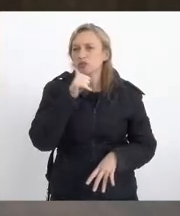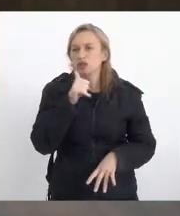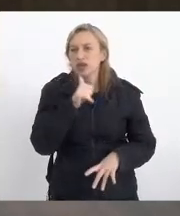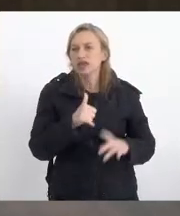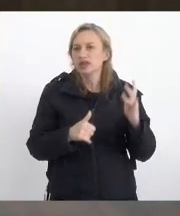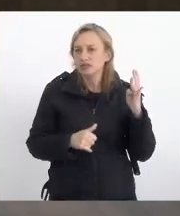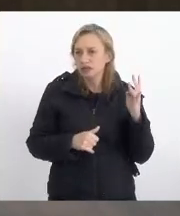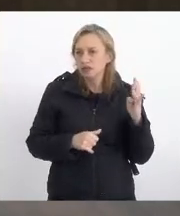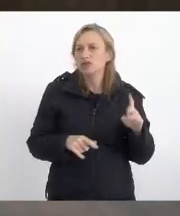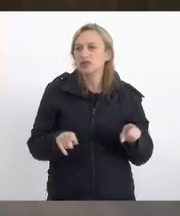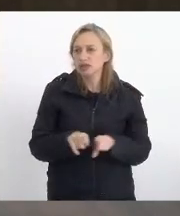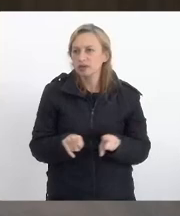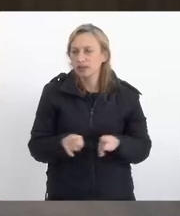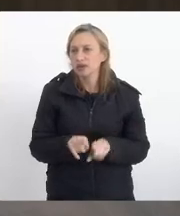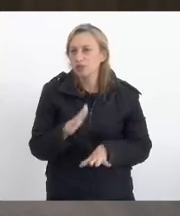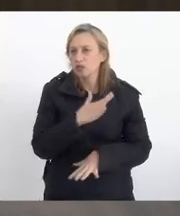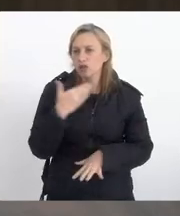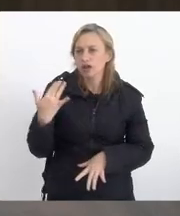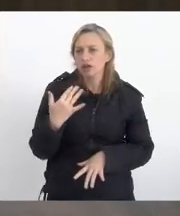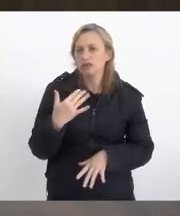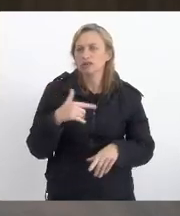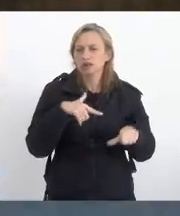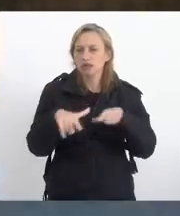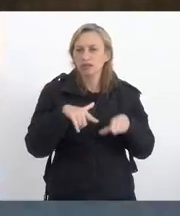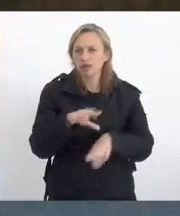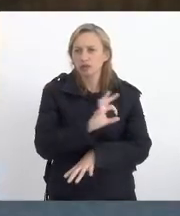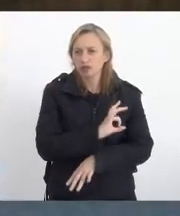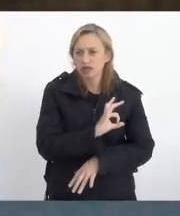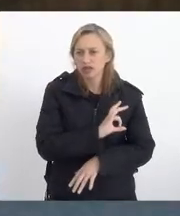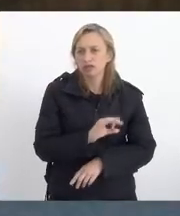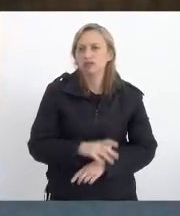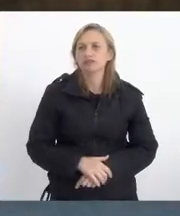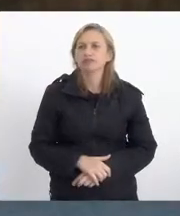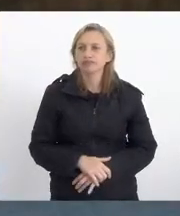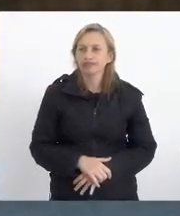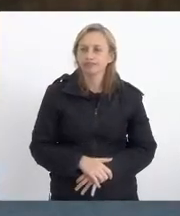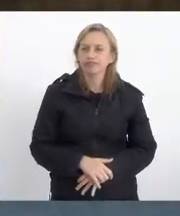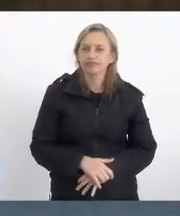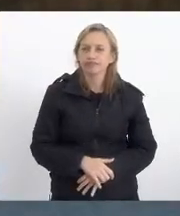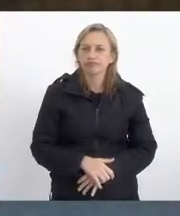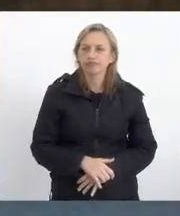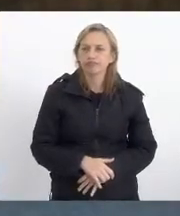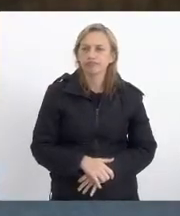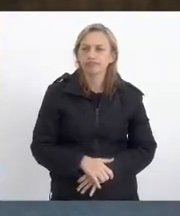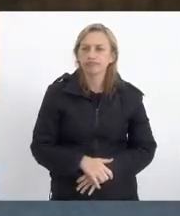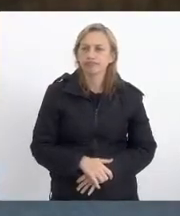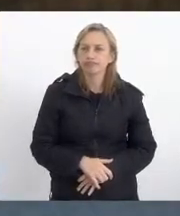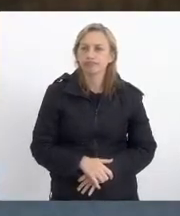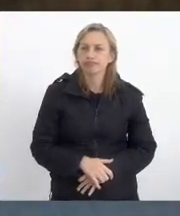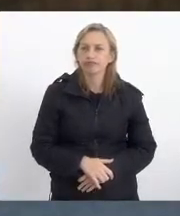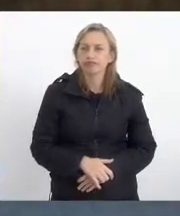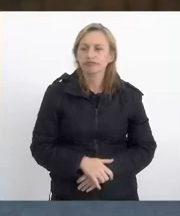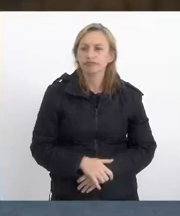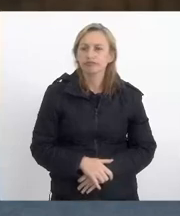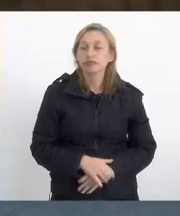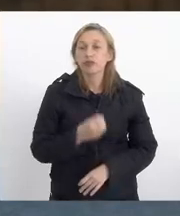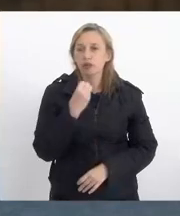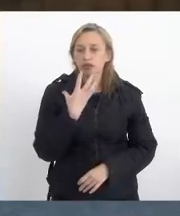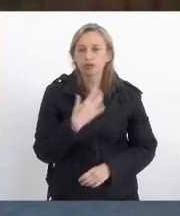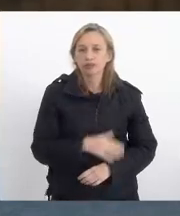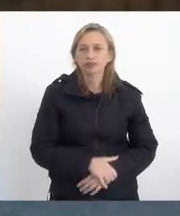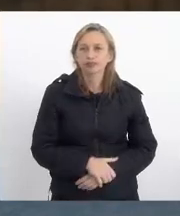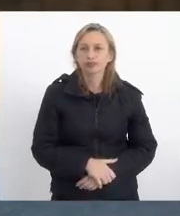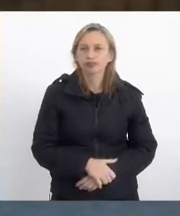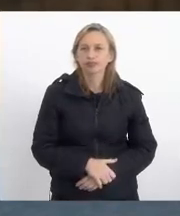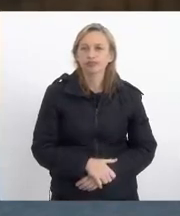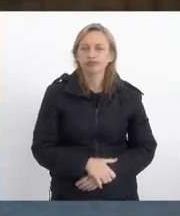maridos também com esse direito, né, dessa pensão. Bom,